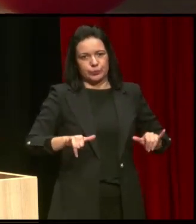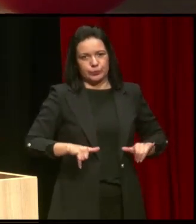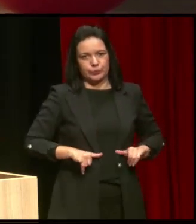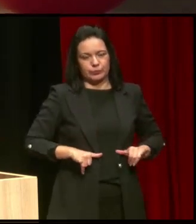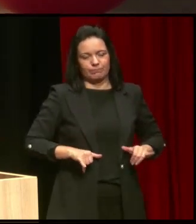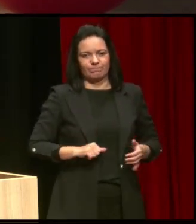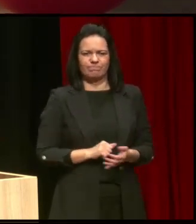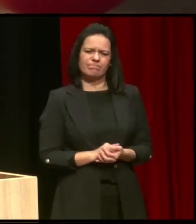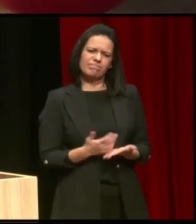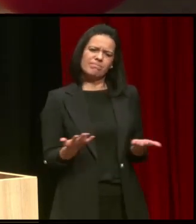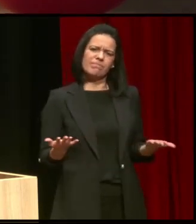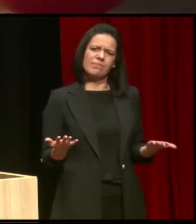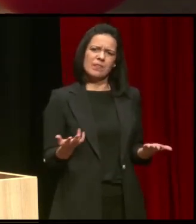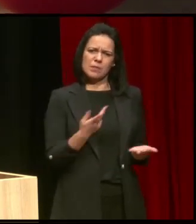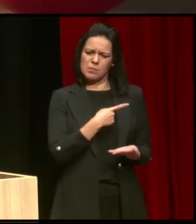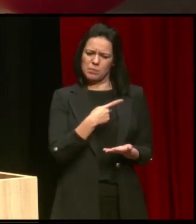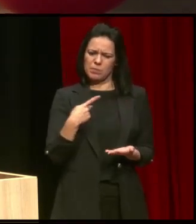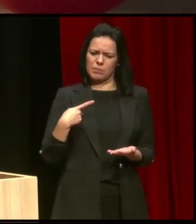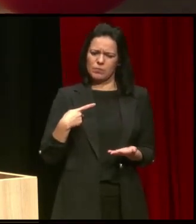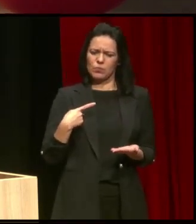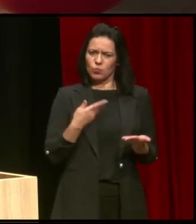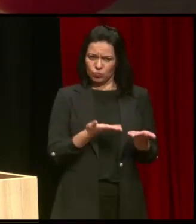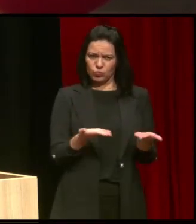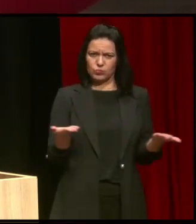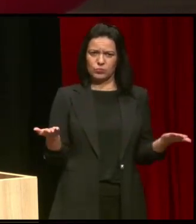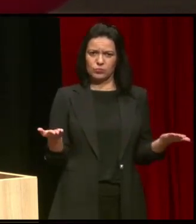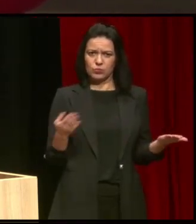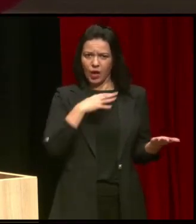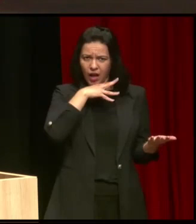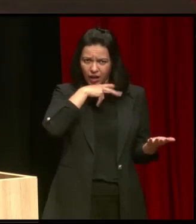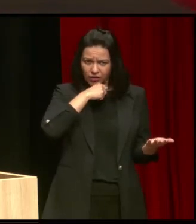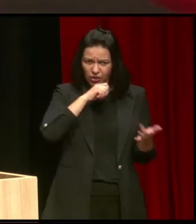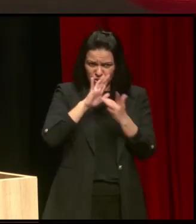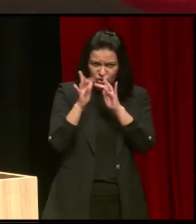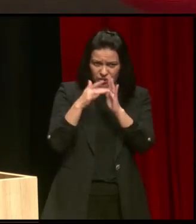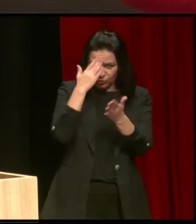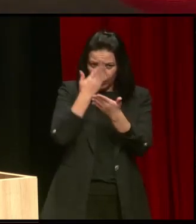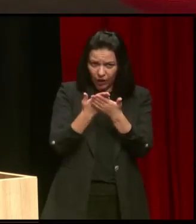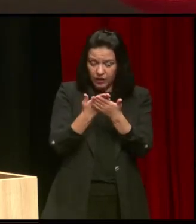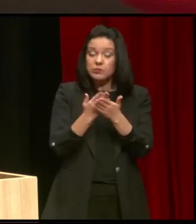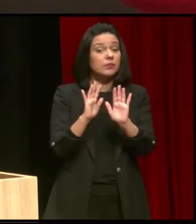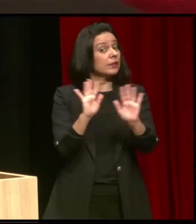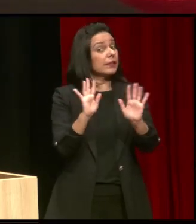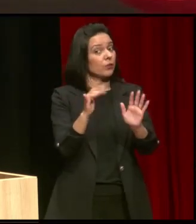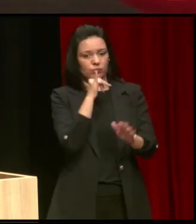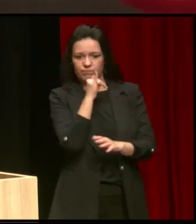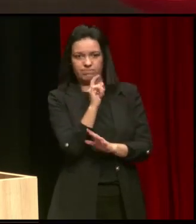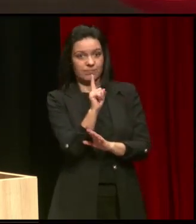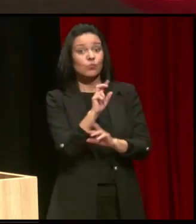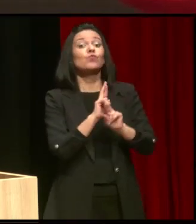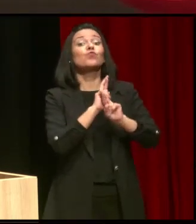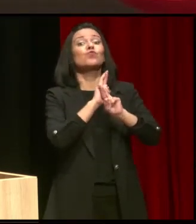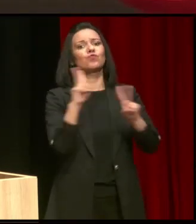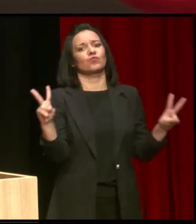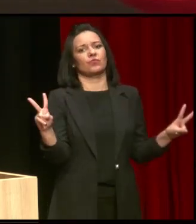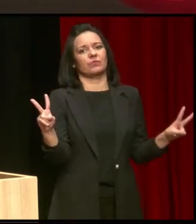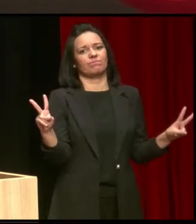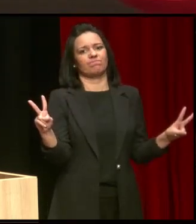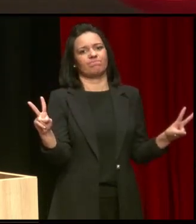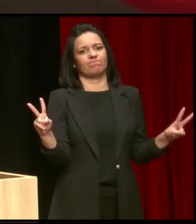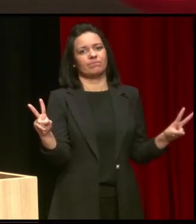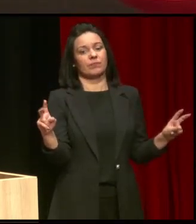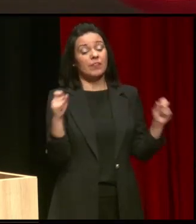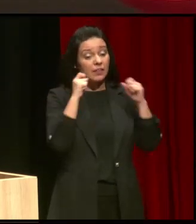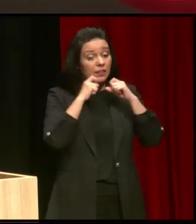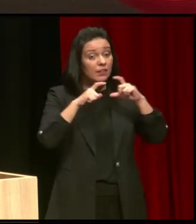Aí você fala assim: pastor, eles creem em Jesus? Eu não estou falando isso. Vocês estão vendo? Cuidado, escutem o que eu estou falando.